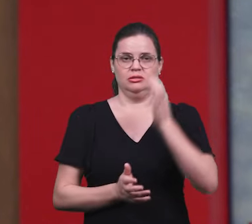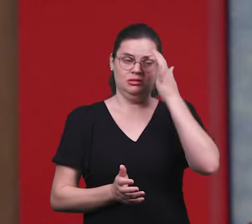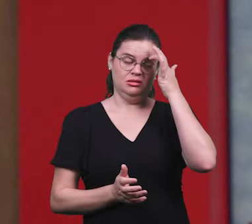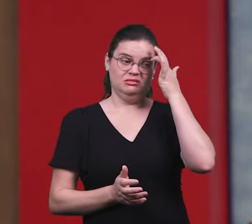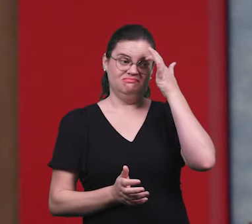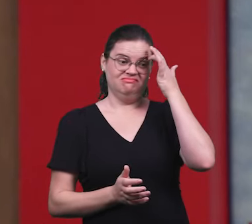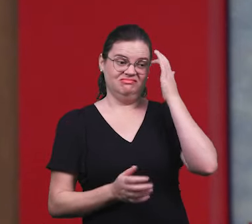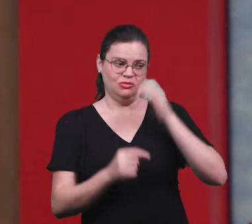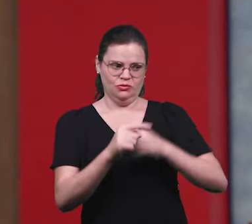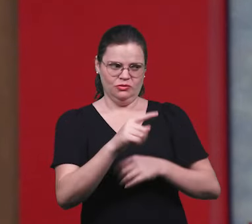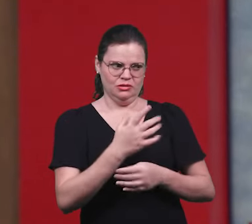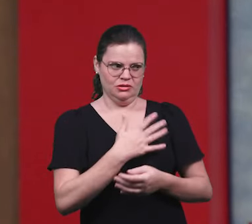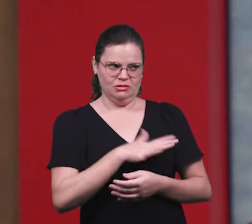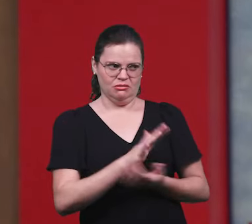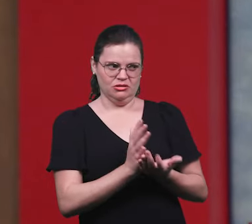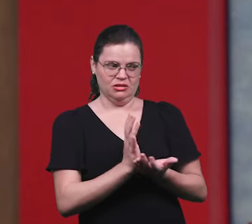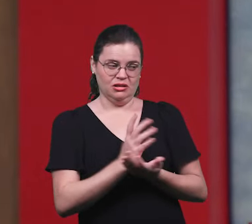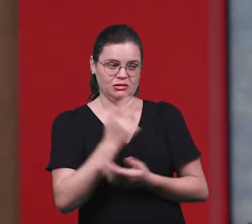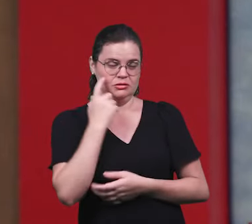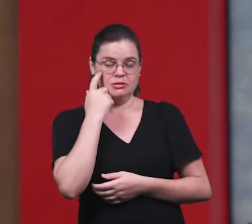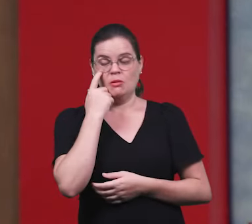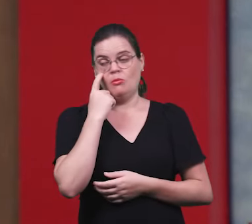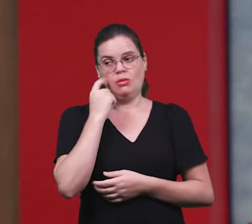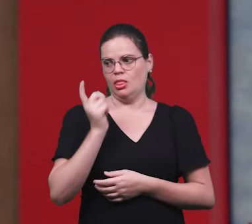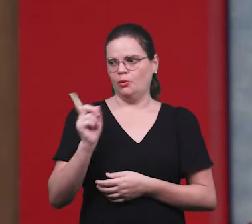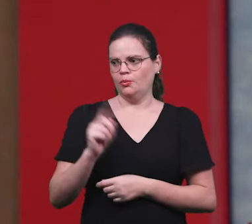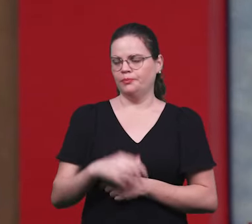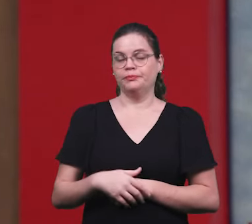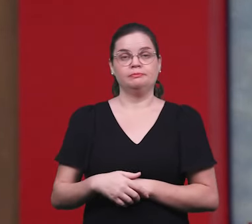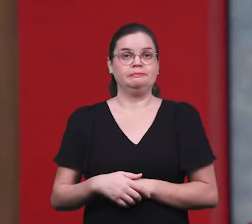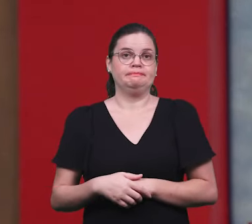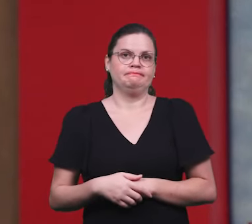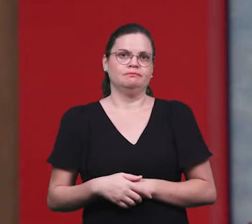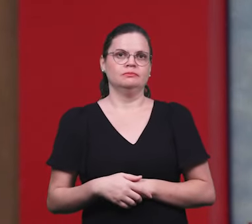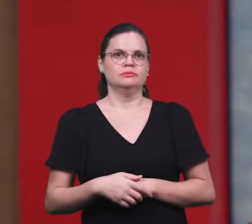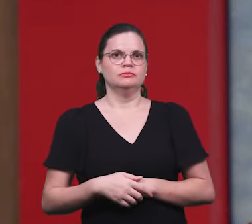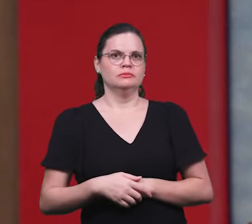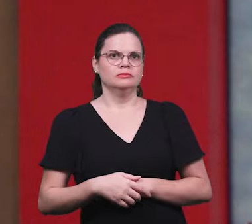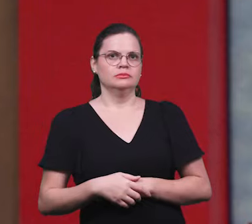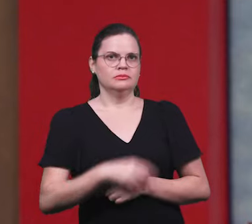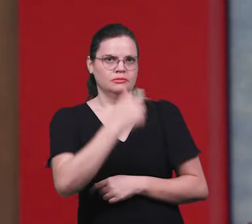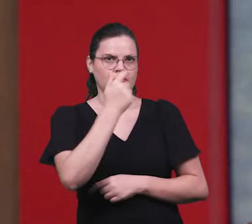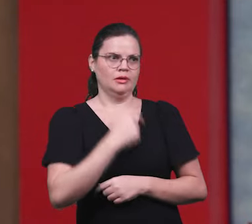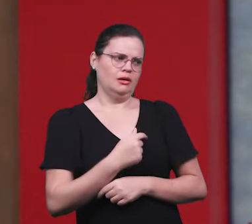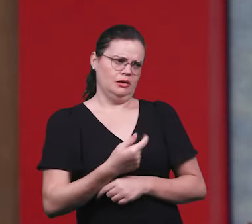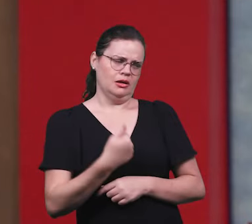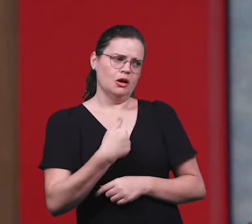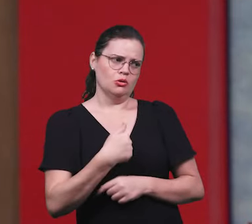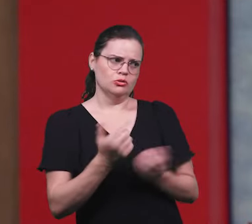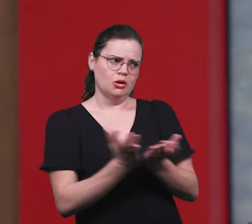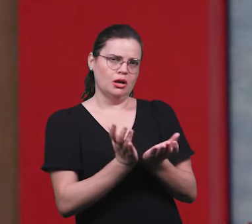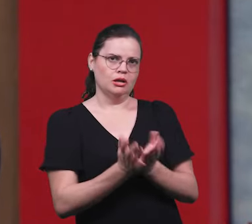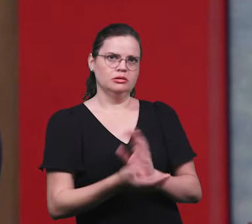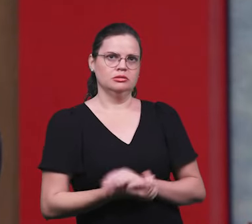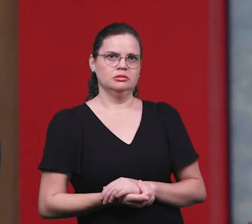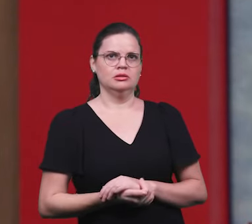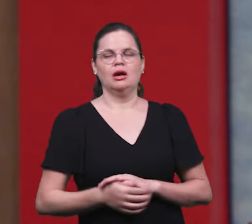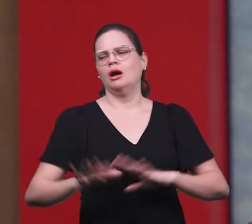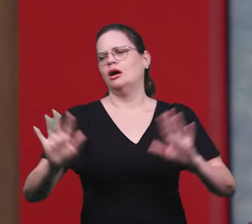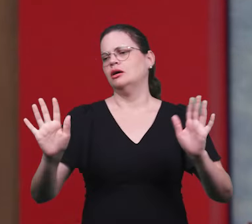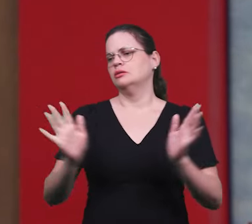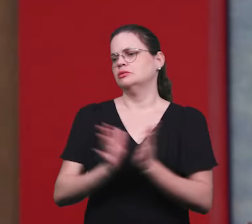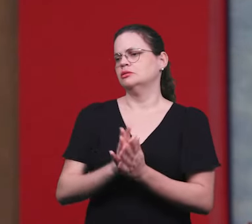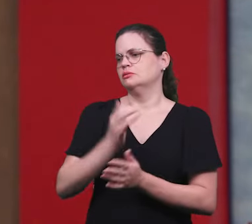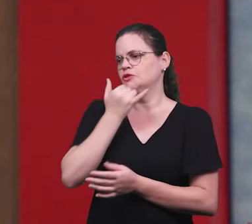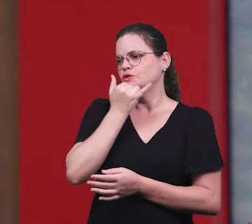assim: você não gosta de crente? Ele disse: não. E eu prontamente me identifiquei. Eu disse: eu sou crente. Ele disse: você me desculpe,